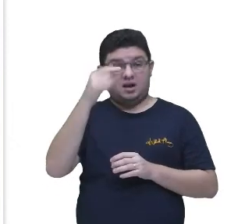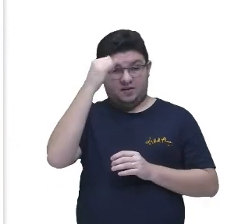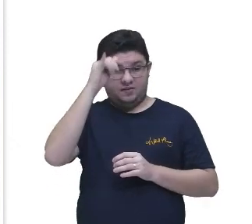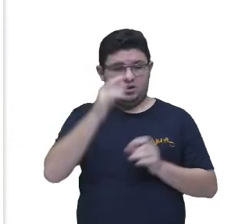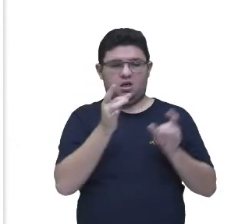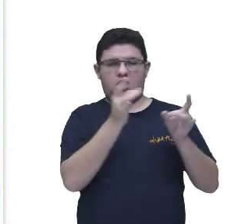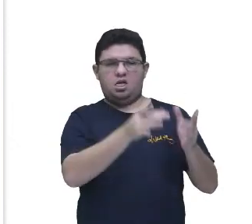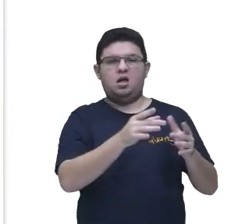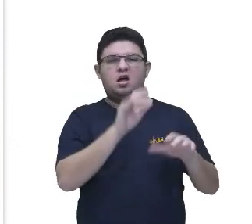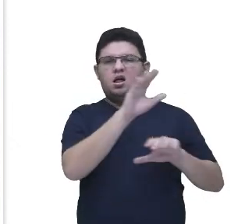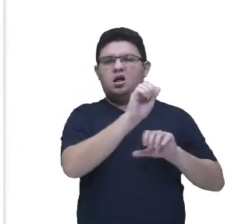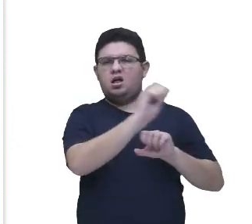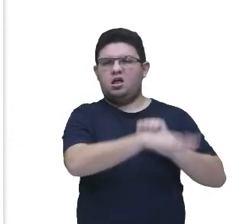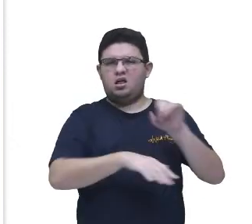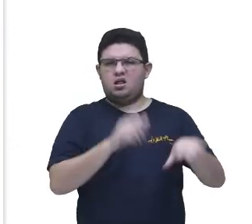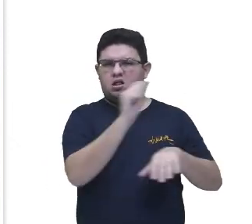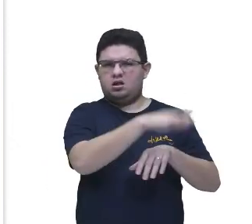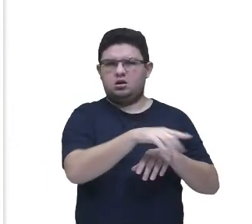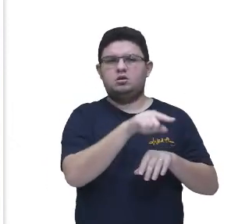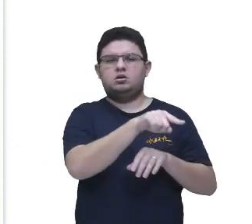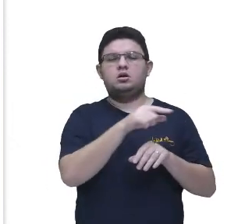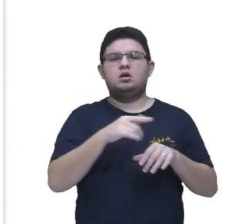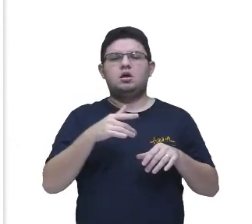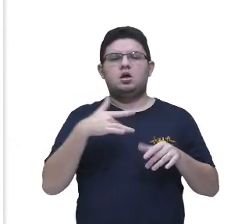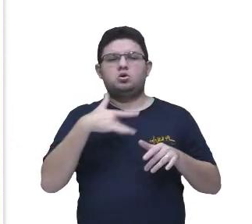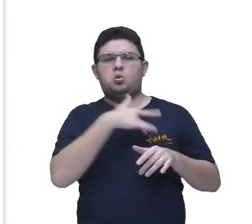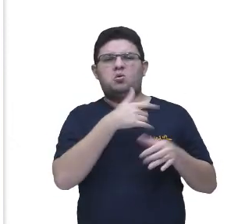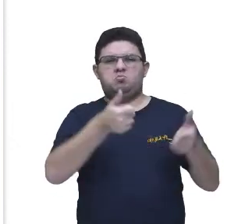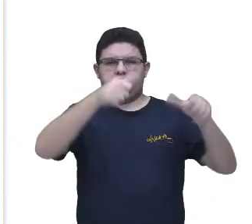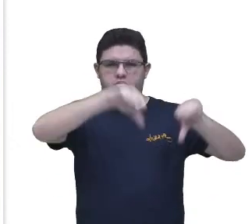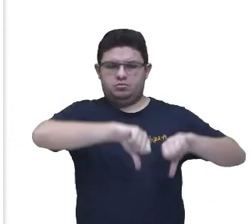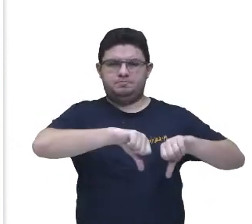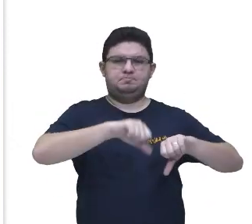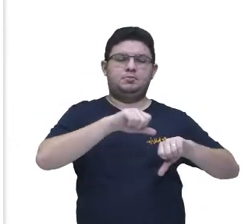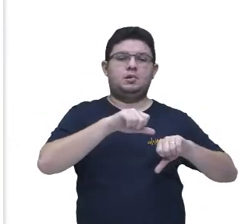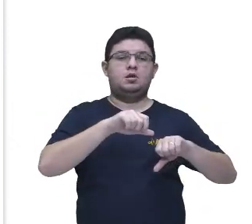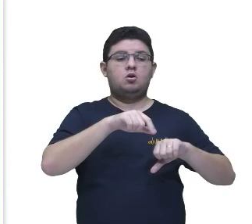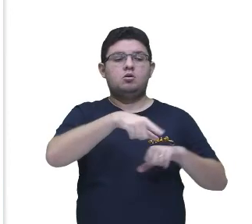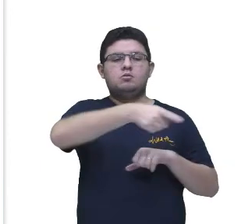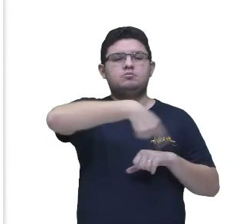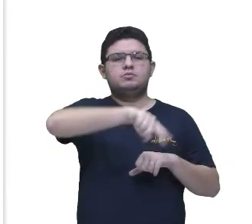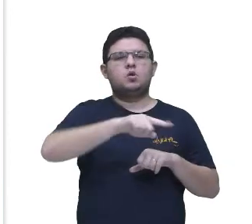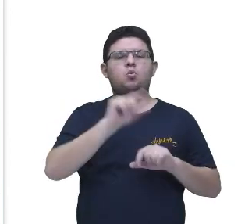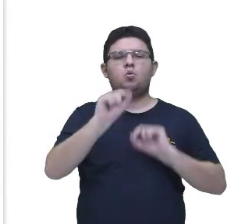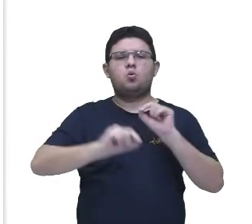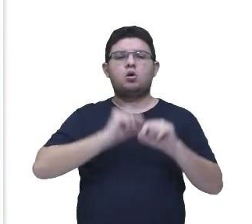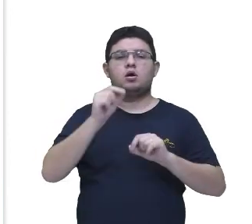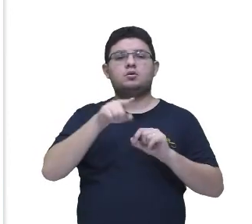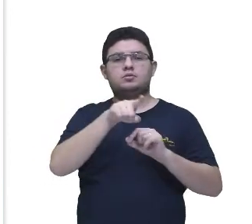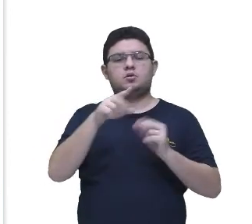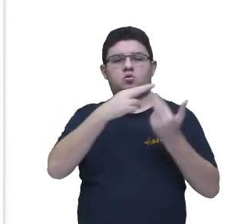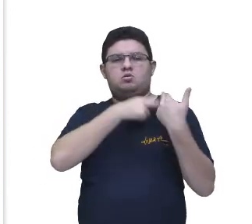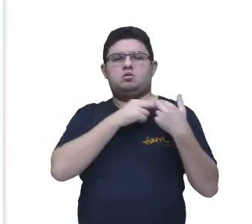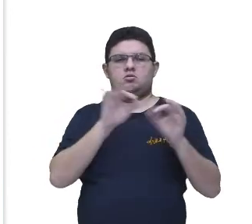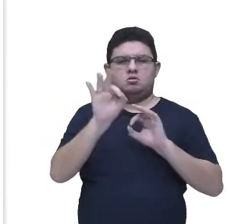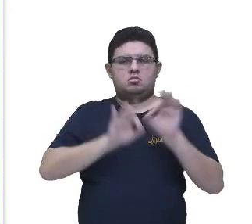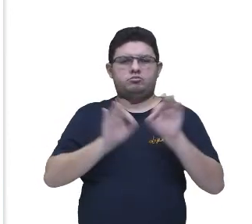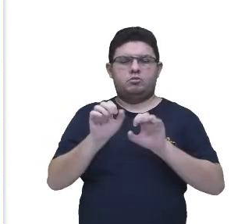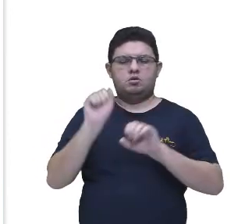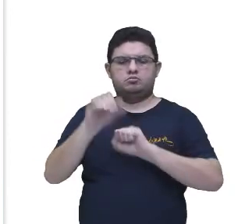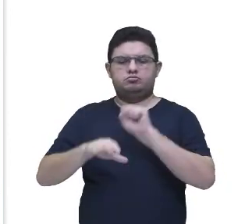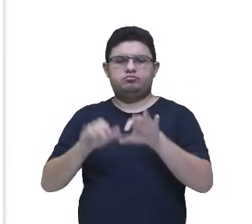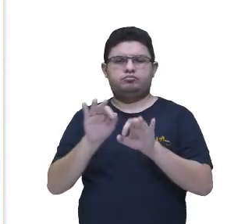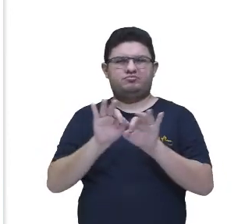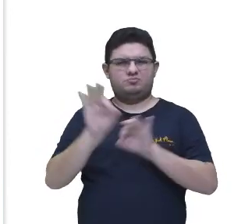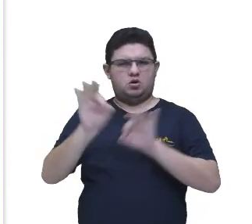trazer malefícios à sua saúde, a essa sociedade que costuma praticar, descarte o lixo corretamente. Então,